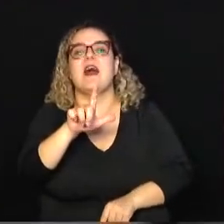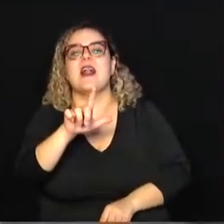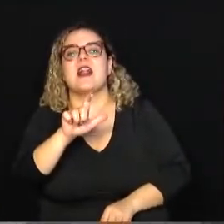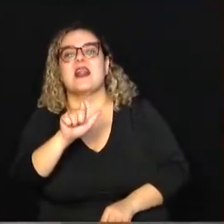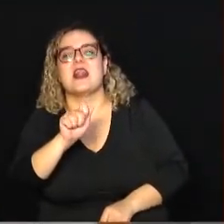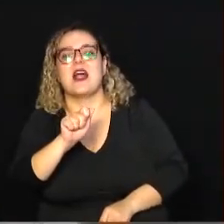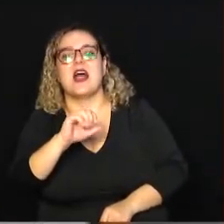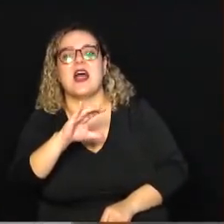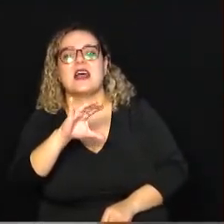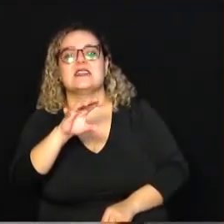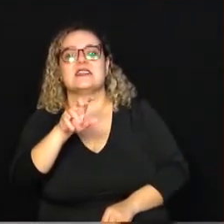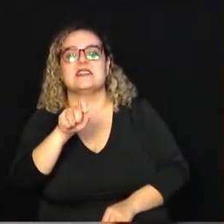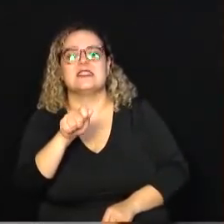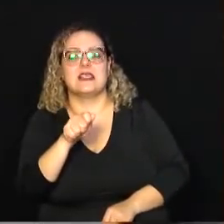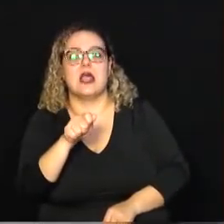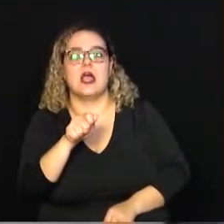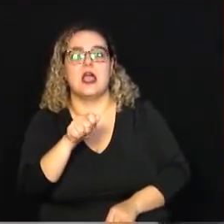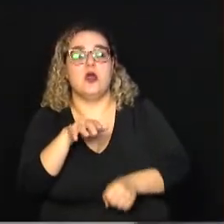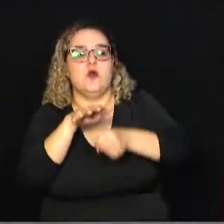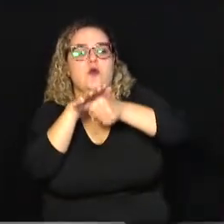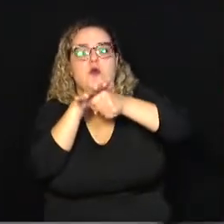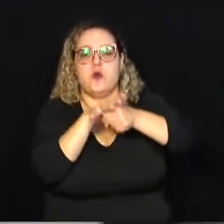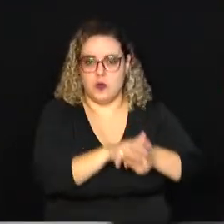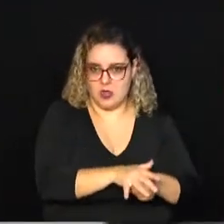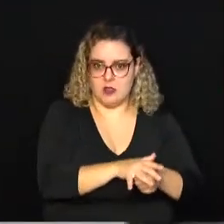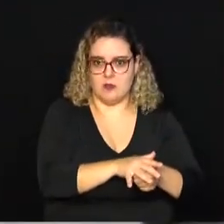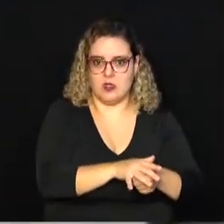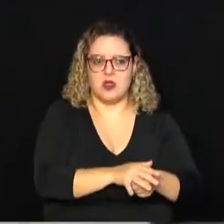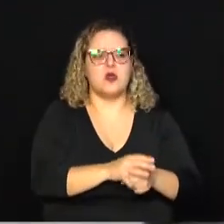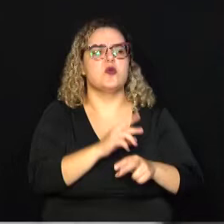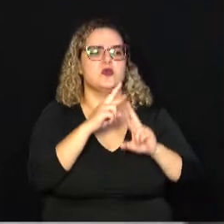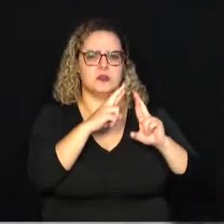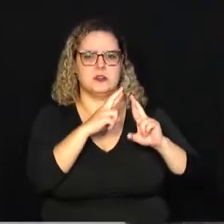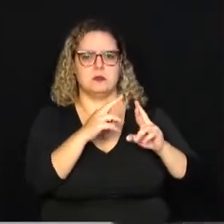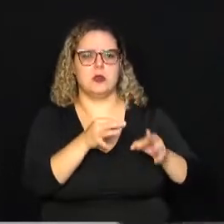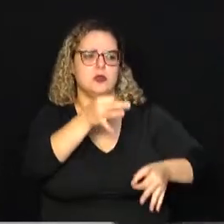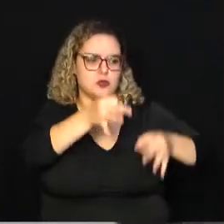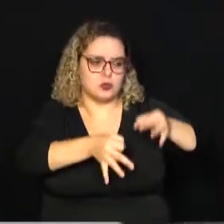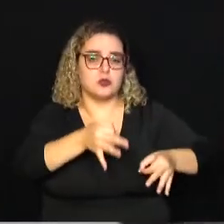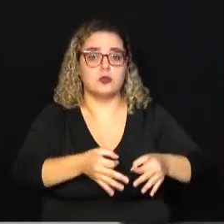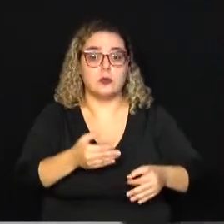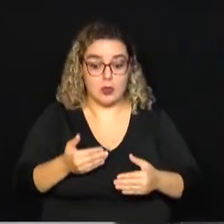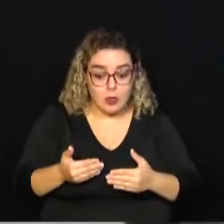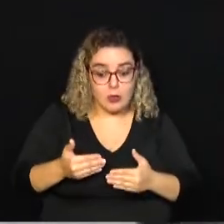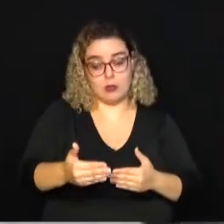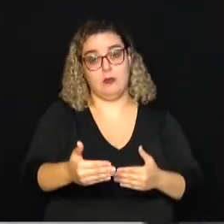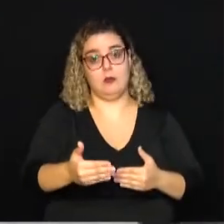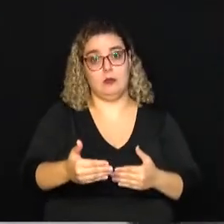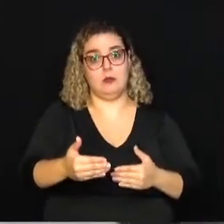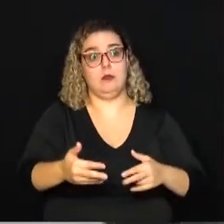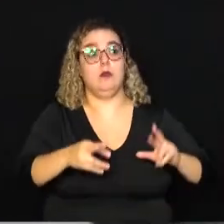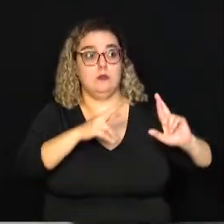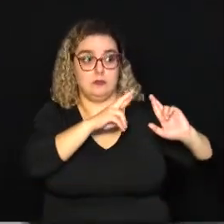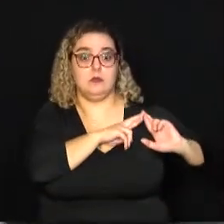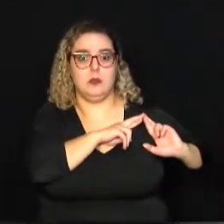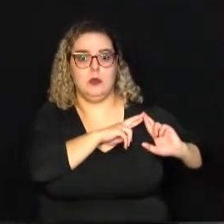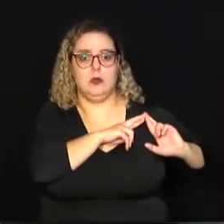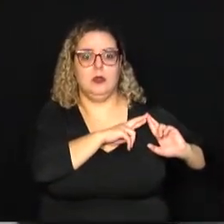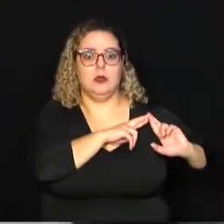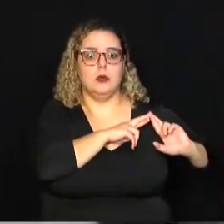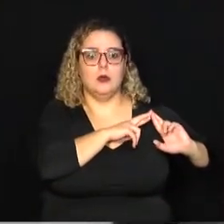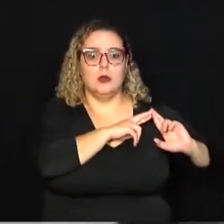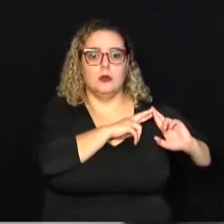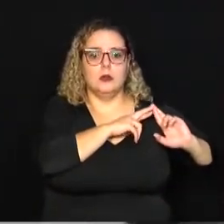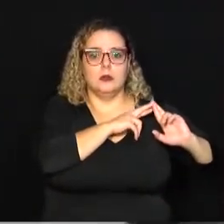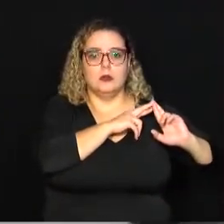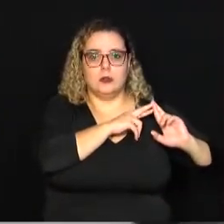vai ser julgada pela história e eu espero que algum dia também julgada no presente, pelos responsáveis julgados no presente, da